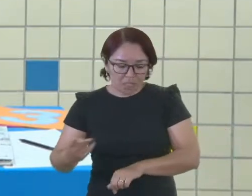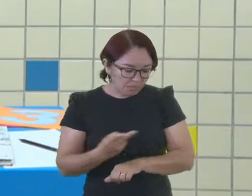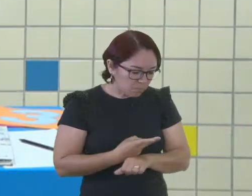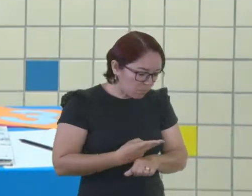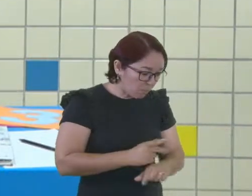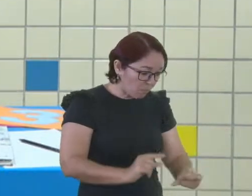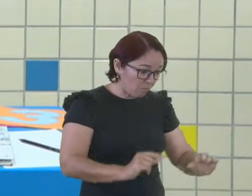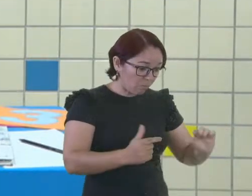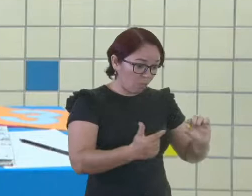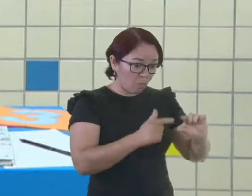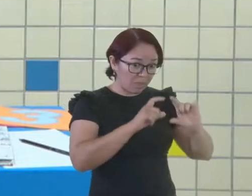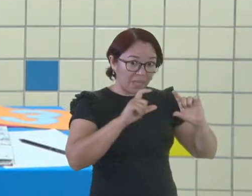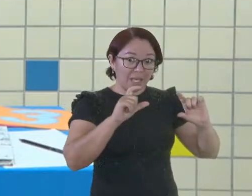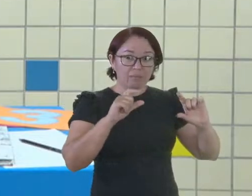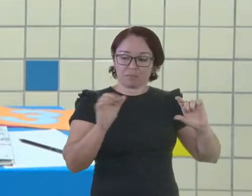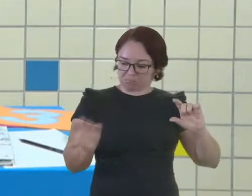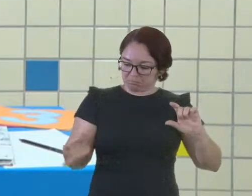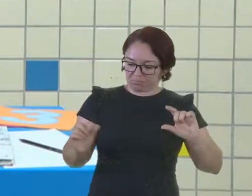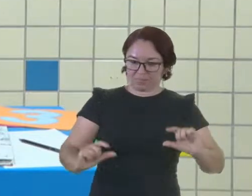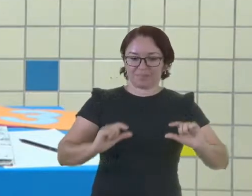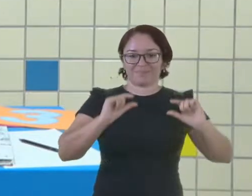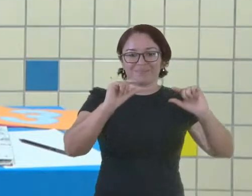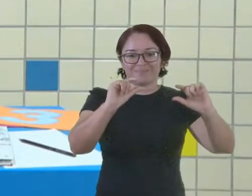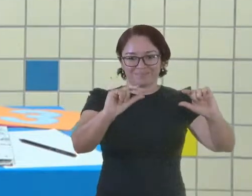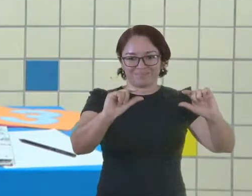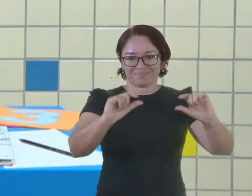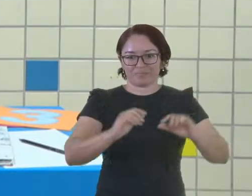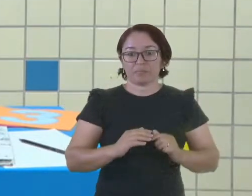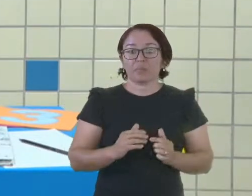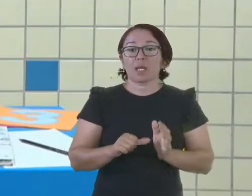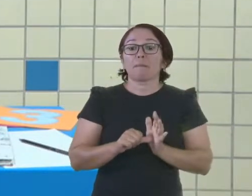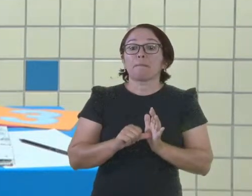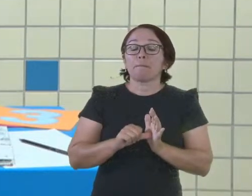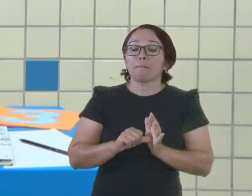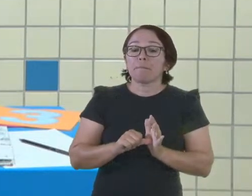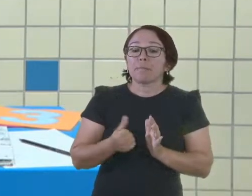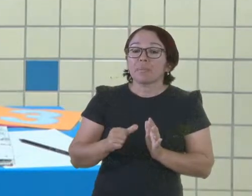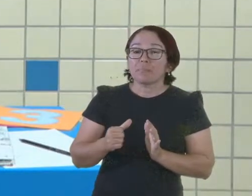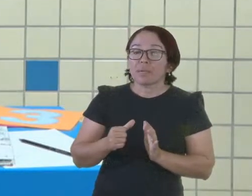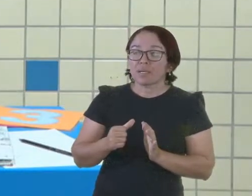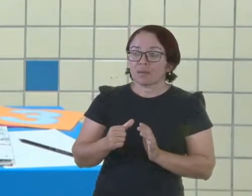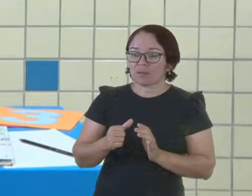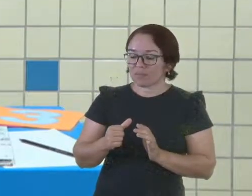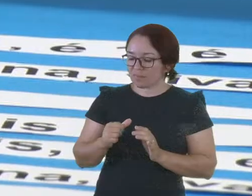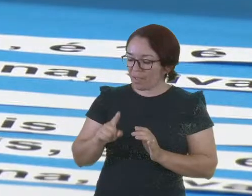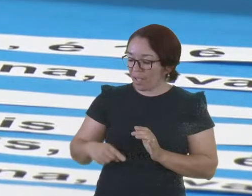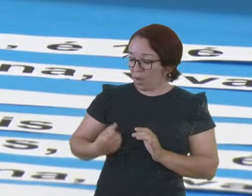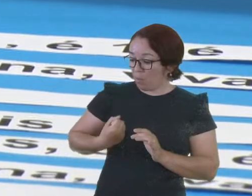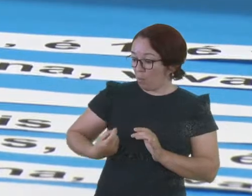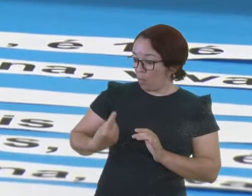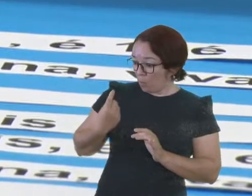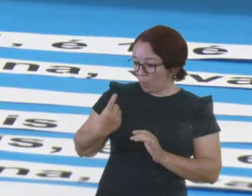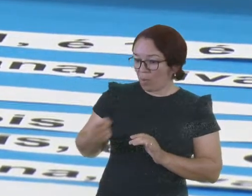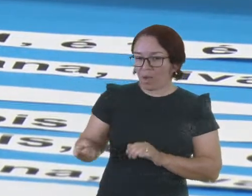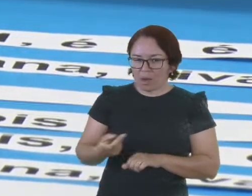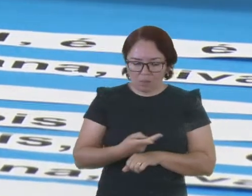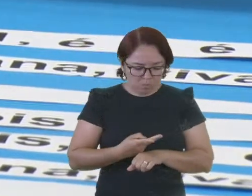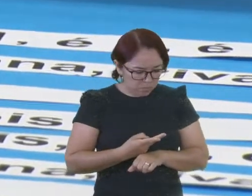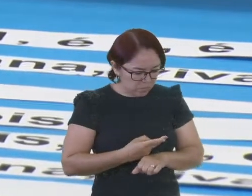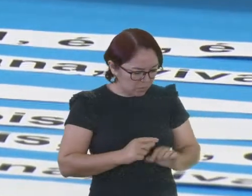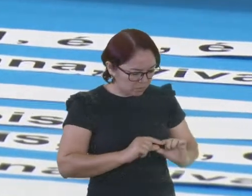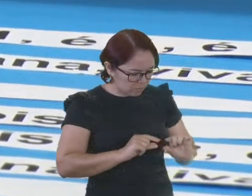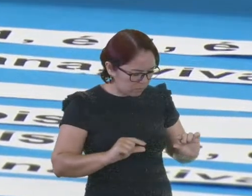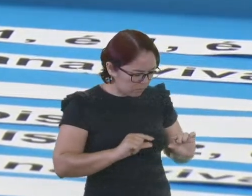sucessivamente. Mariana conta um. Então, vai pedir para que a criança encontre a